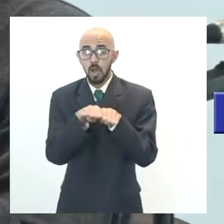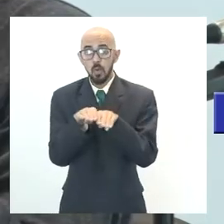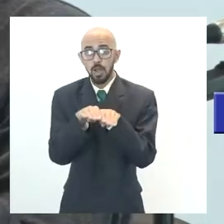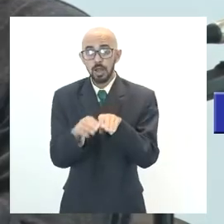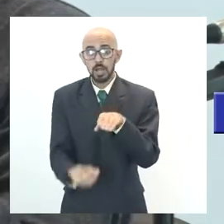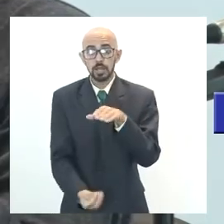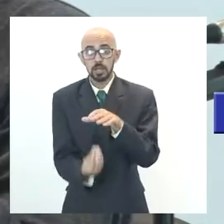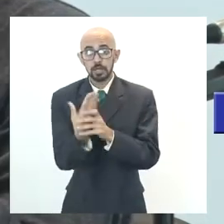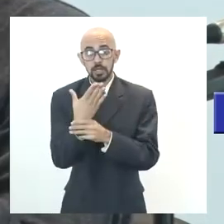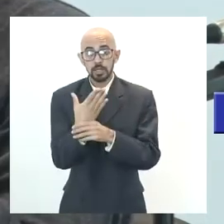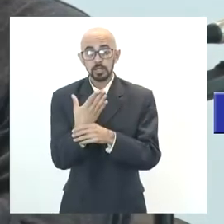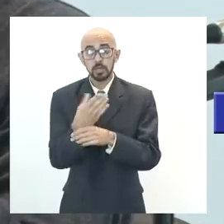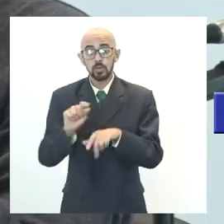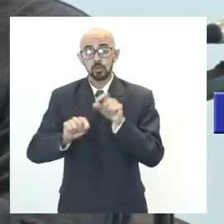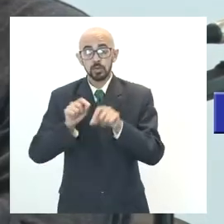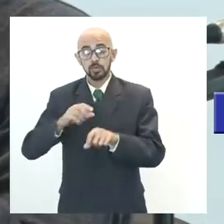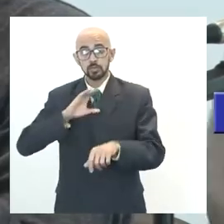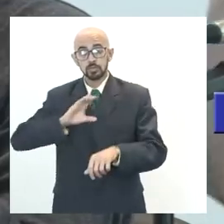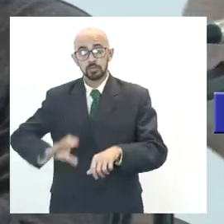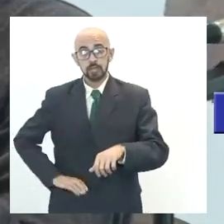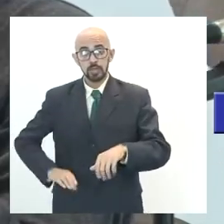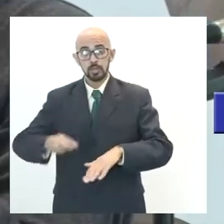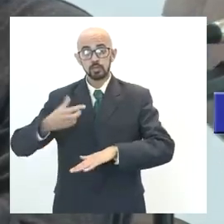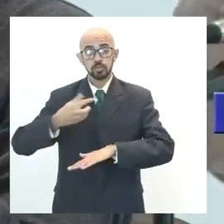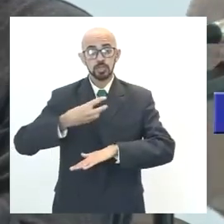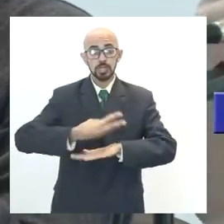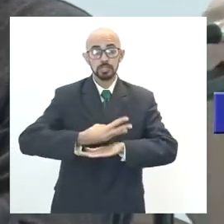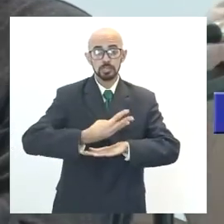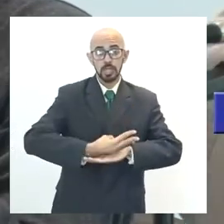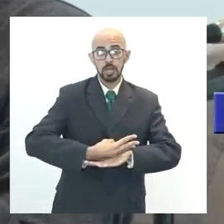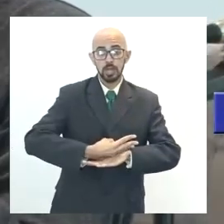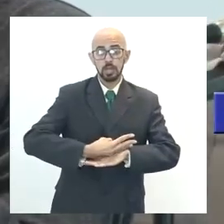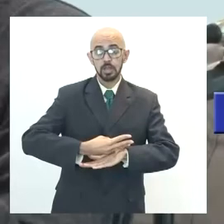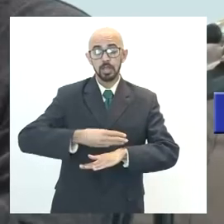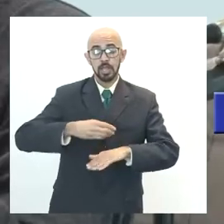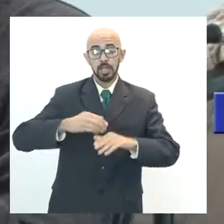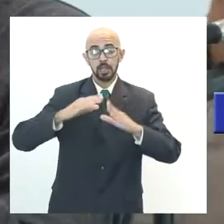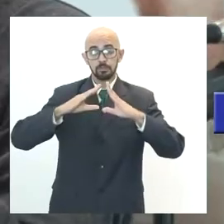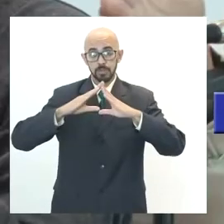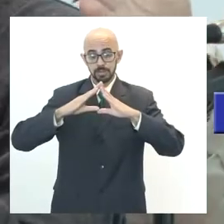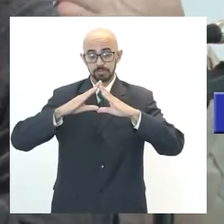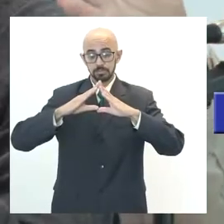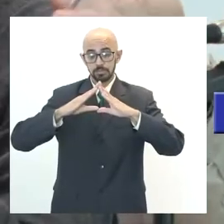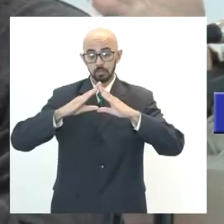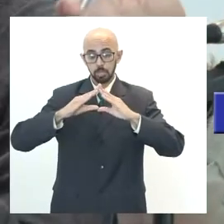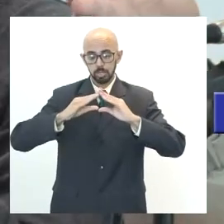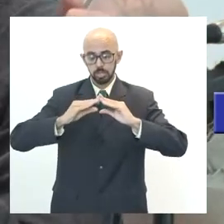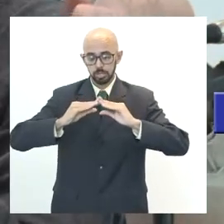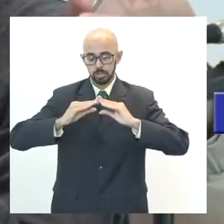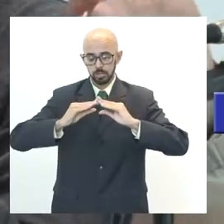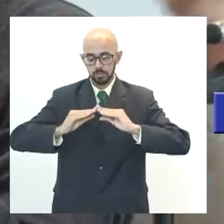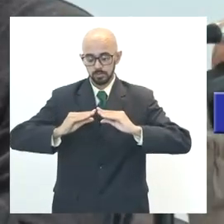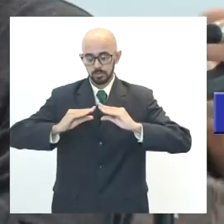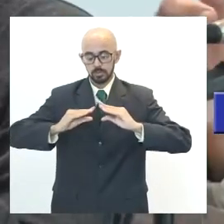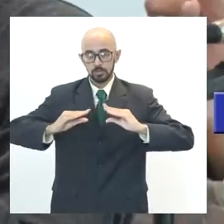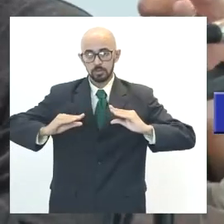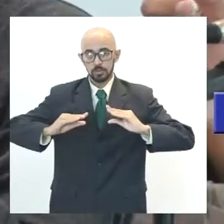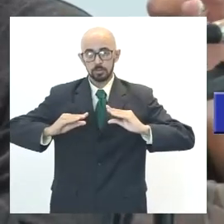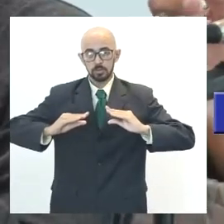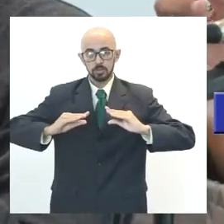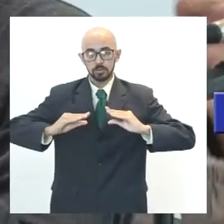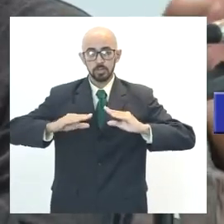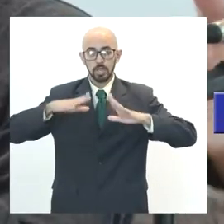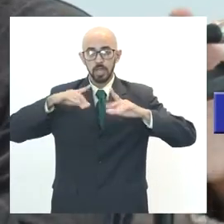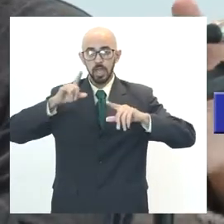cidadão de terceira né ela esmaga a pirâmide e quem segura essa pirâmide é o